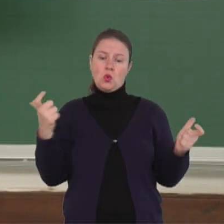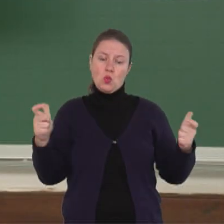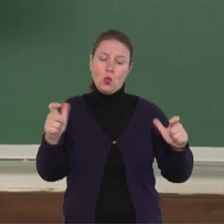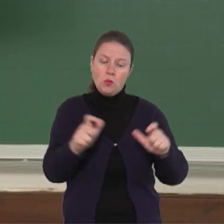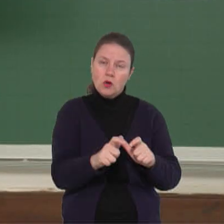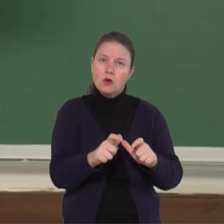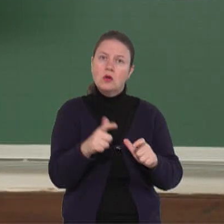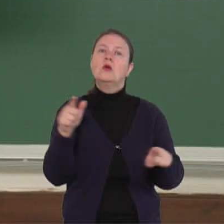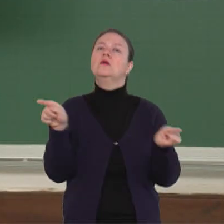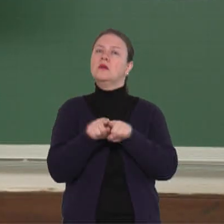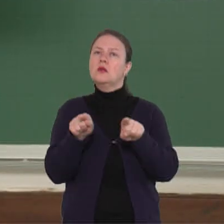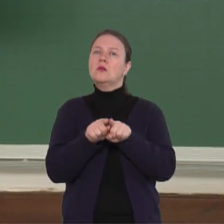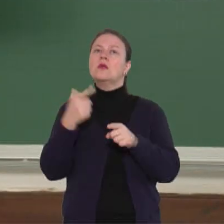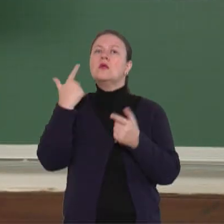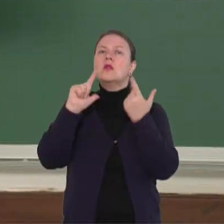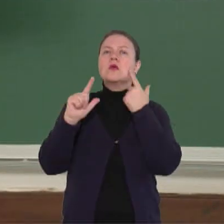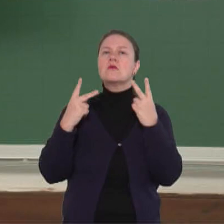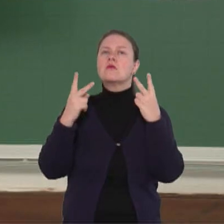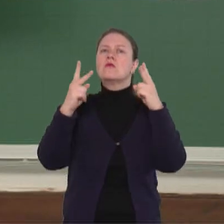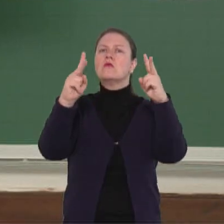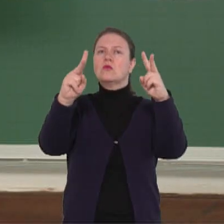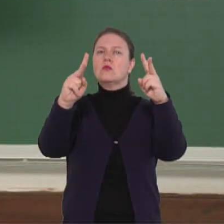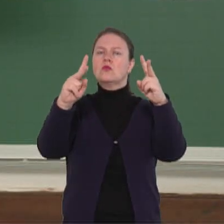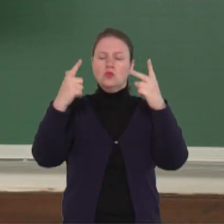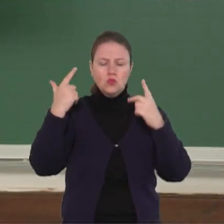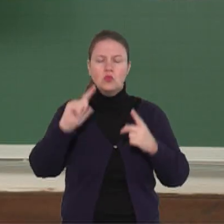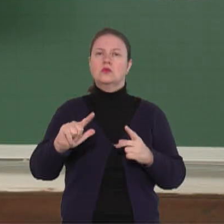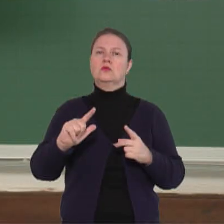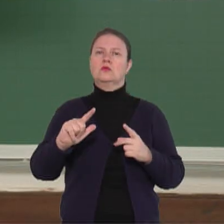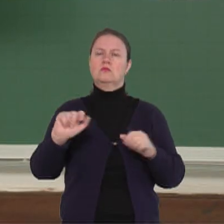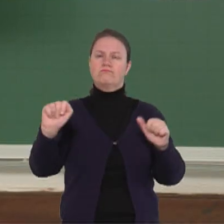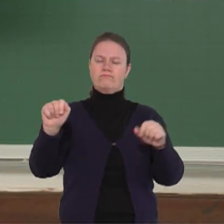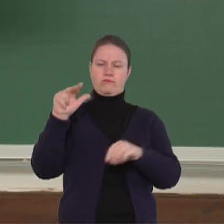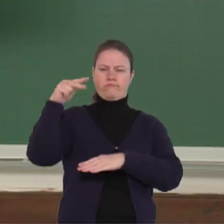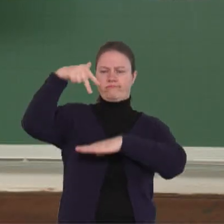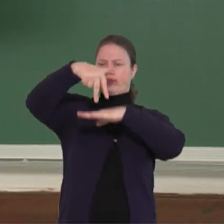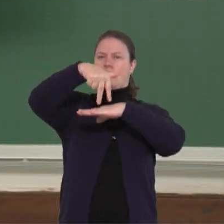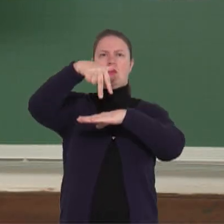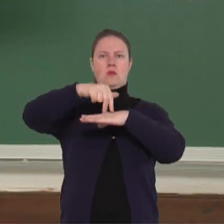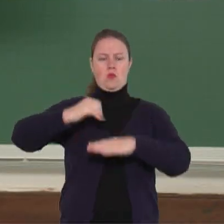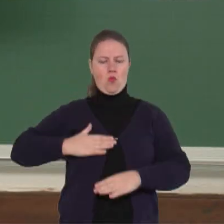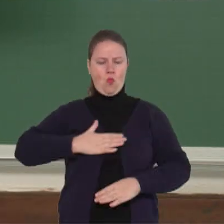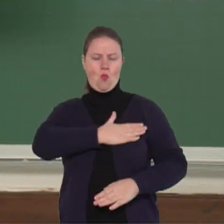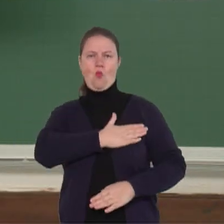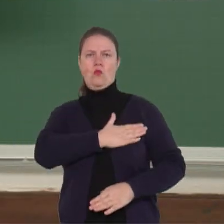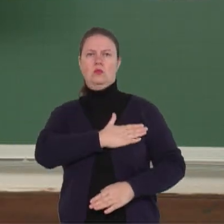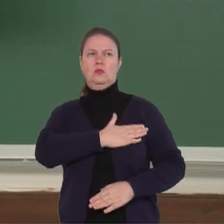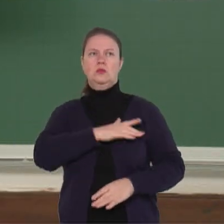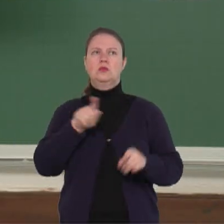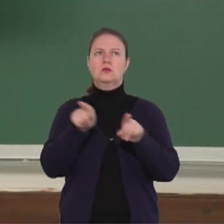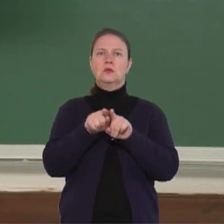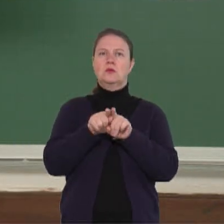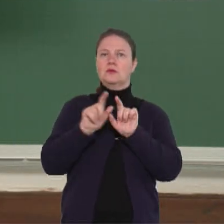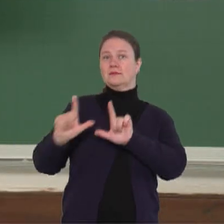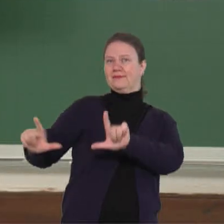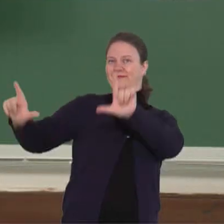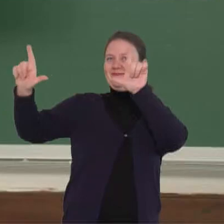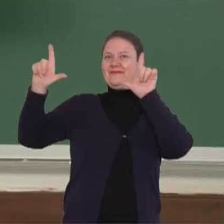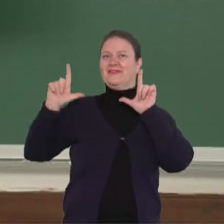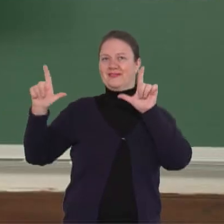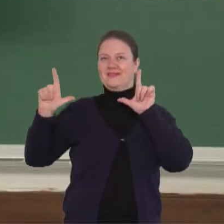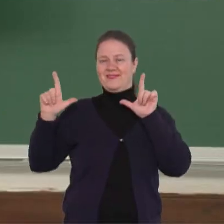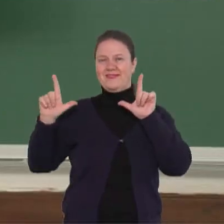ele ganhou no campo de batalha. Então tudo isso aí agrega a figura de Napoleão, essa figura tão imponente. E esse, né,